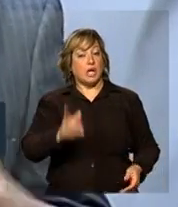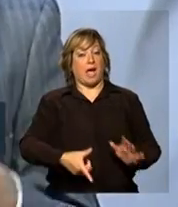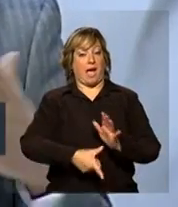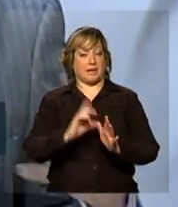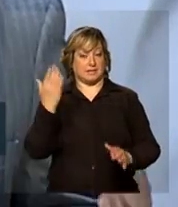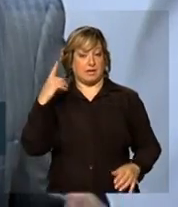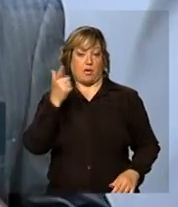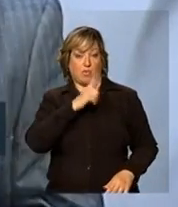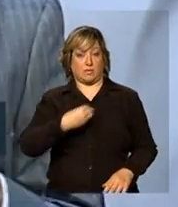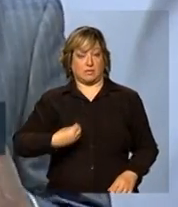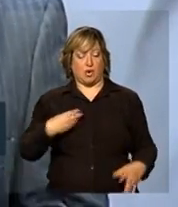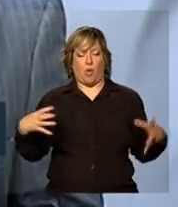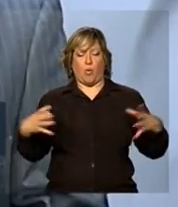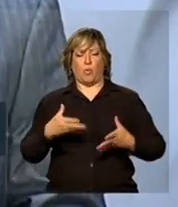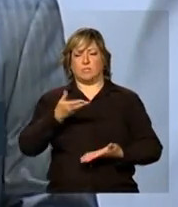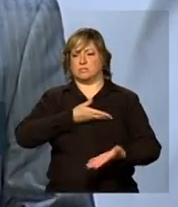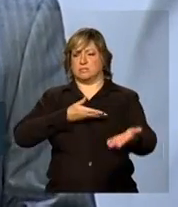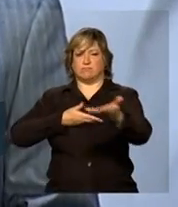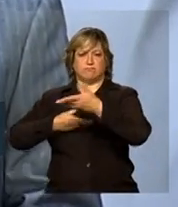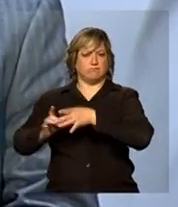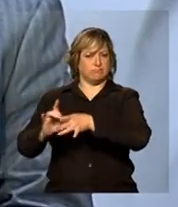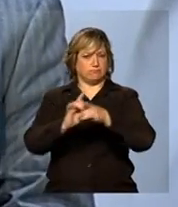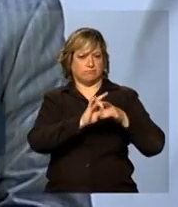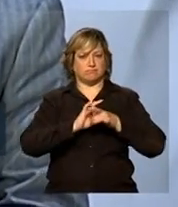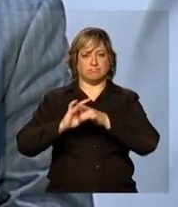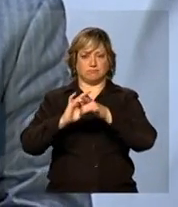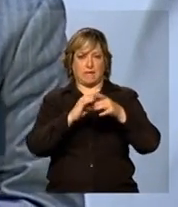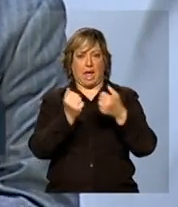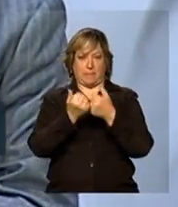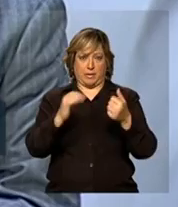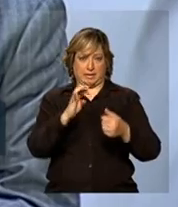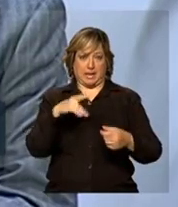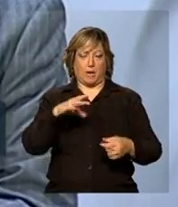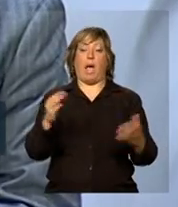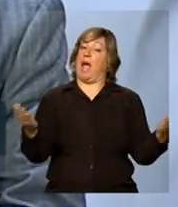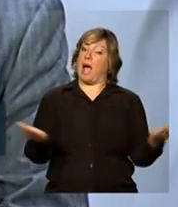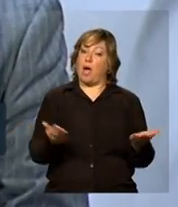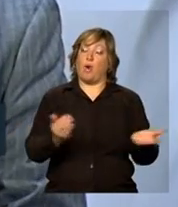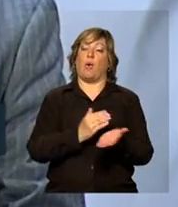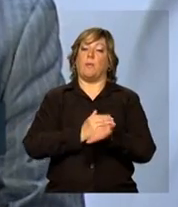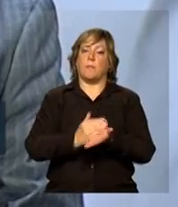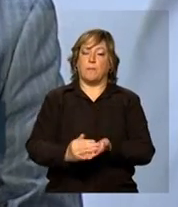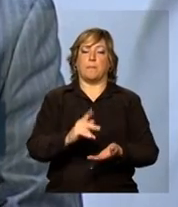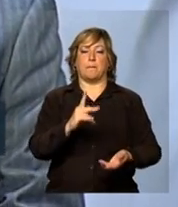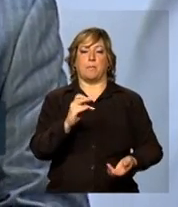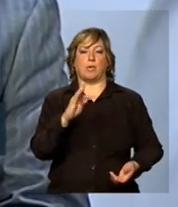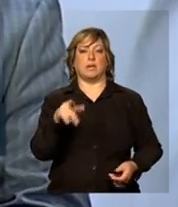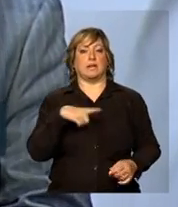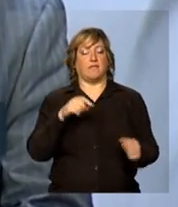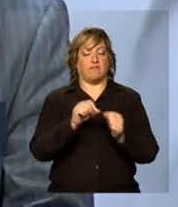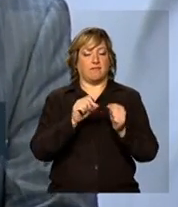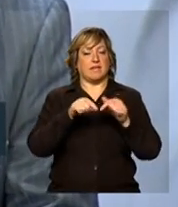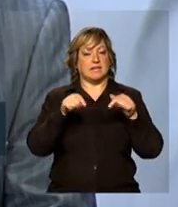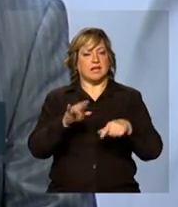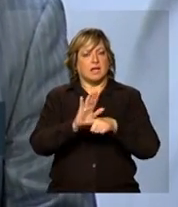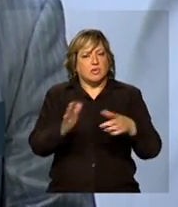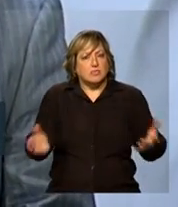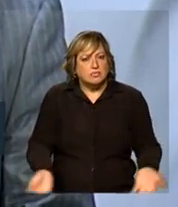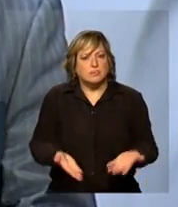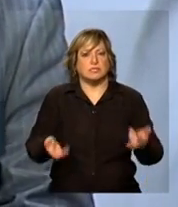por uma rede de solidariedade, de apoio técnico, nós passamos agora a ter uma portaria que estrutura isso, que